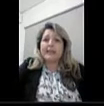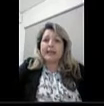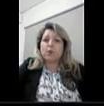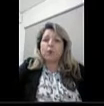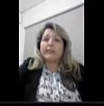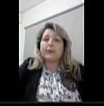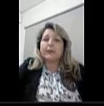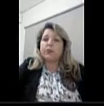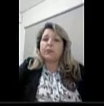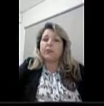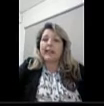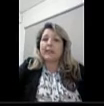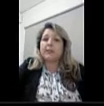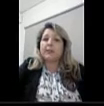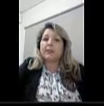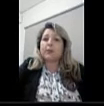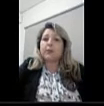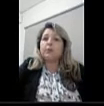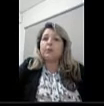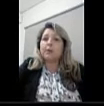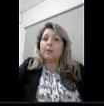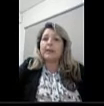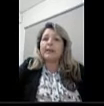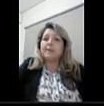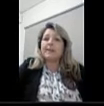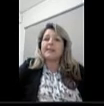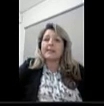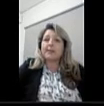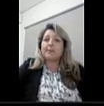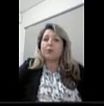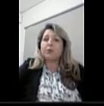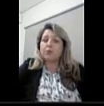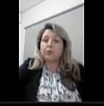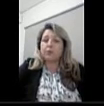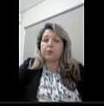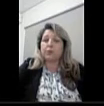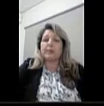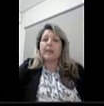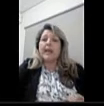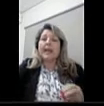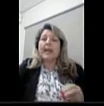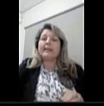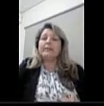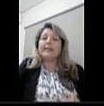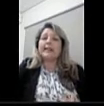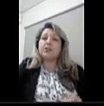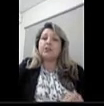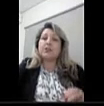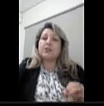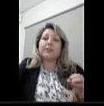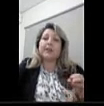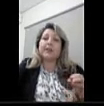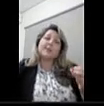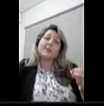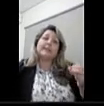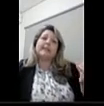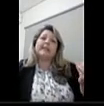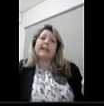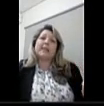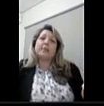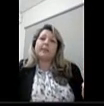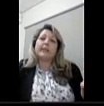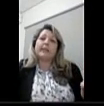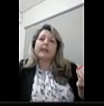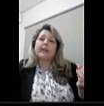disponibilizar o conteúdo digitado para que o aluno não perca mais tempo do que os outros. Na verdade, a gente fala esse perder